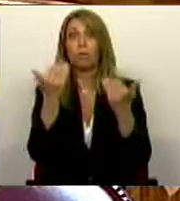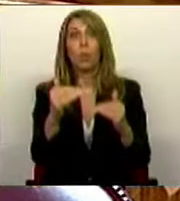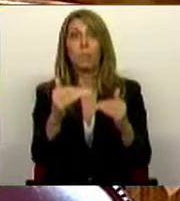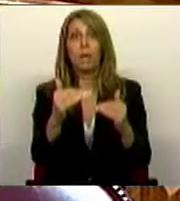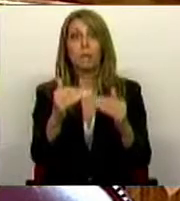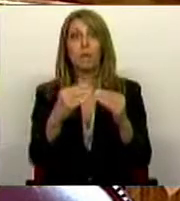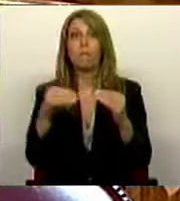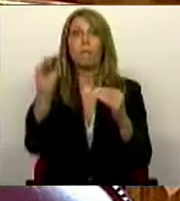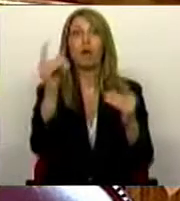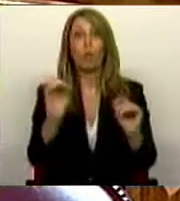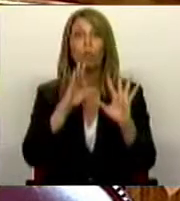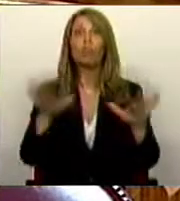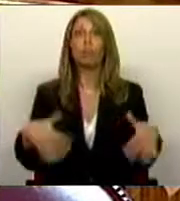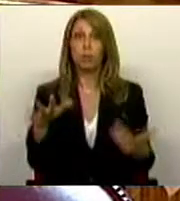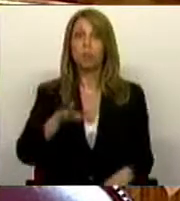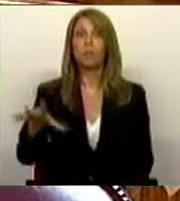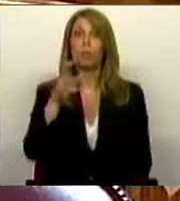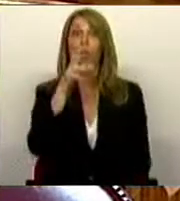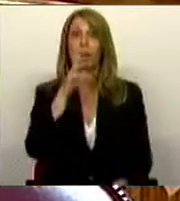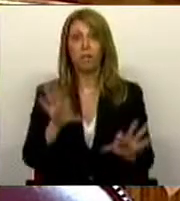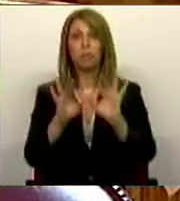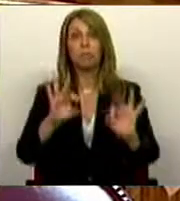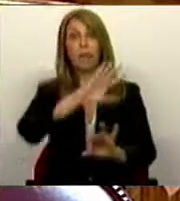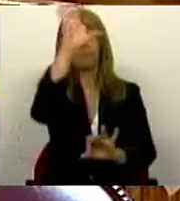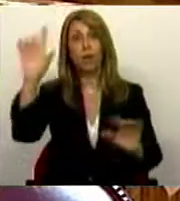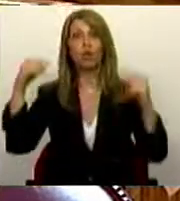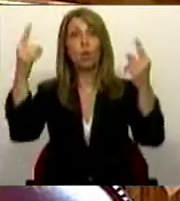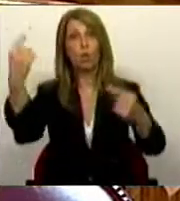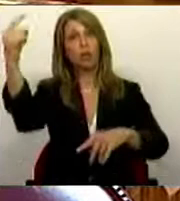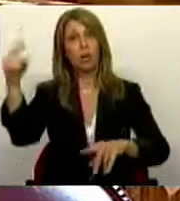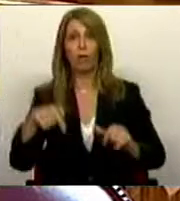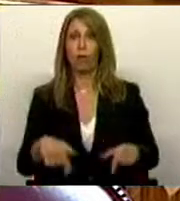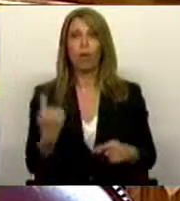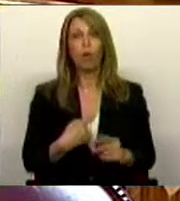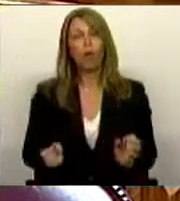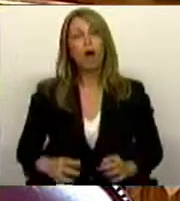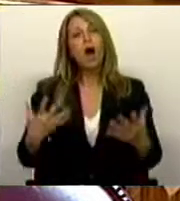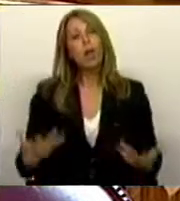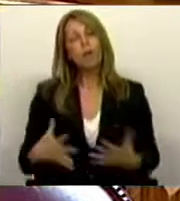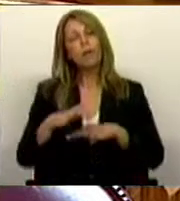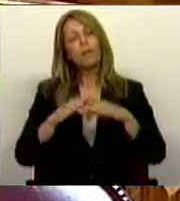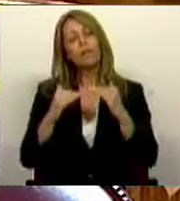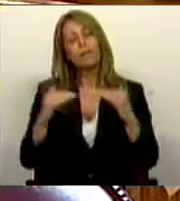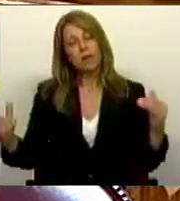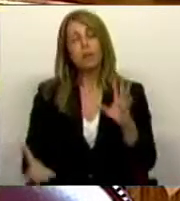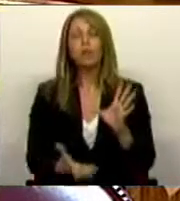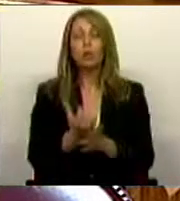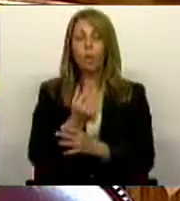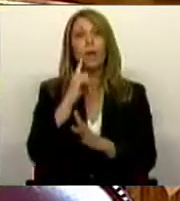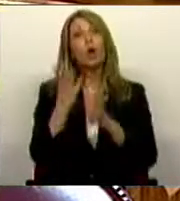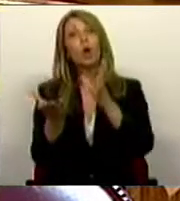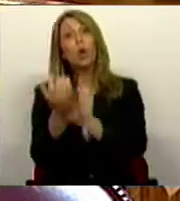colocar na situação dramática que outros países tiveram que enfrentar. Estamos agora numa fase de retoma e de recuperação e o